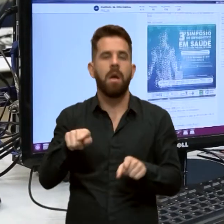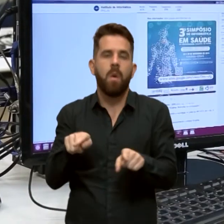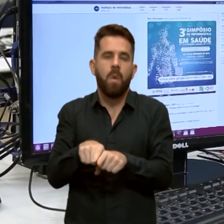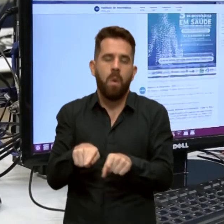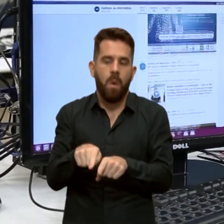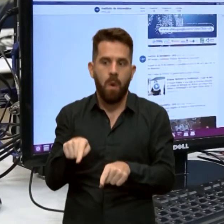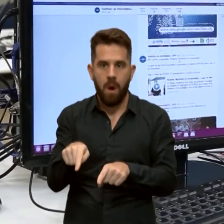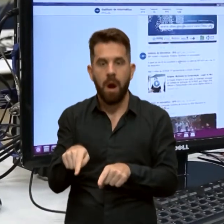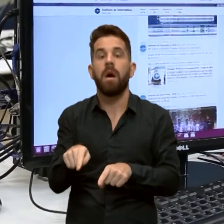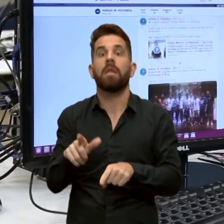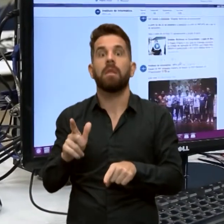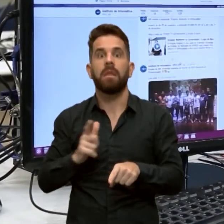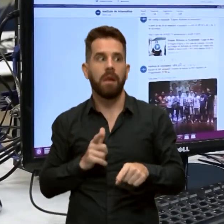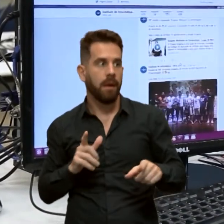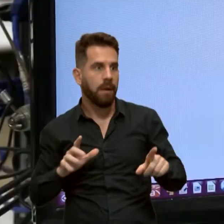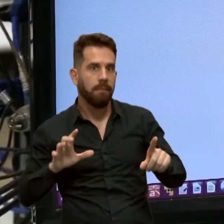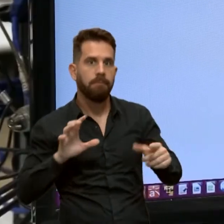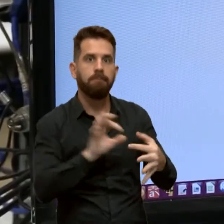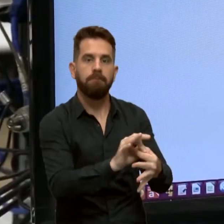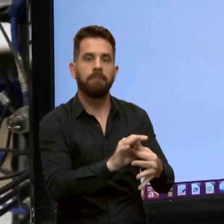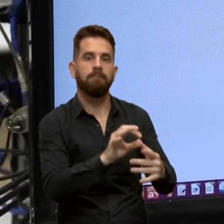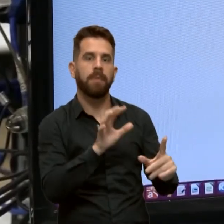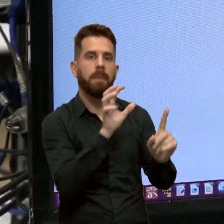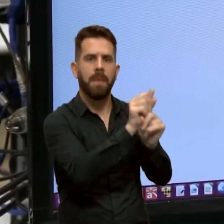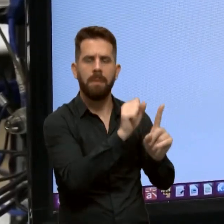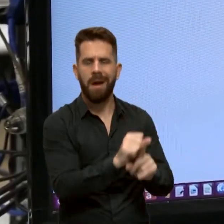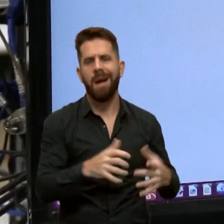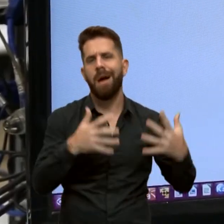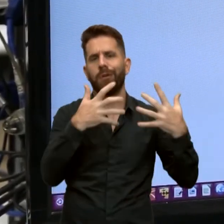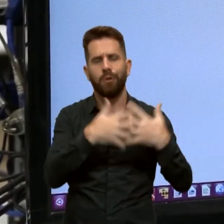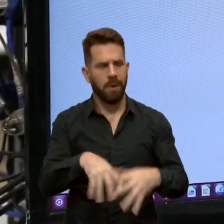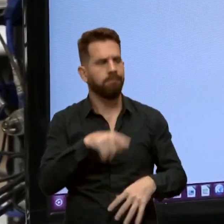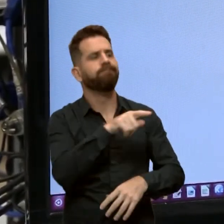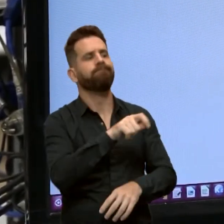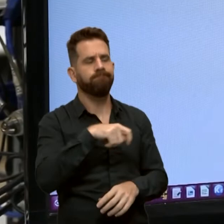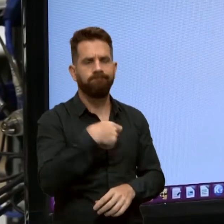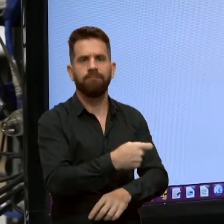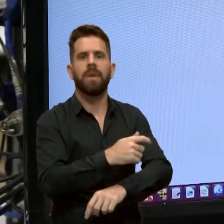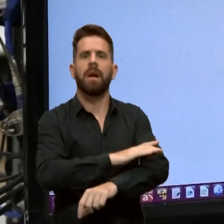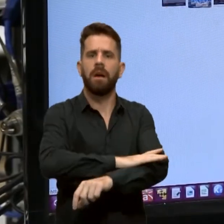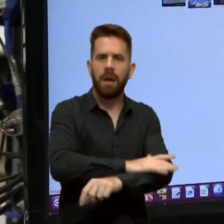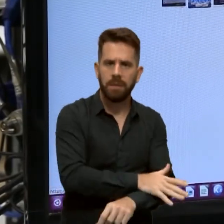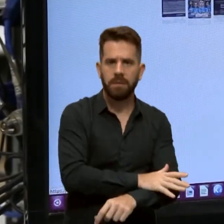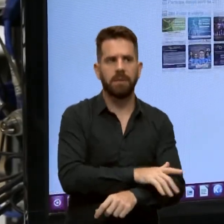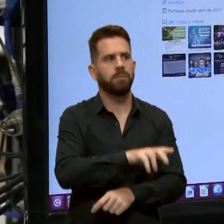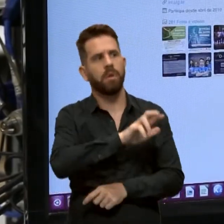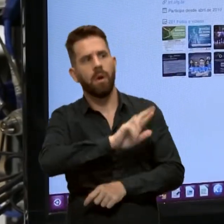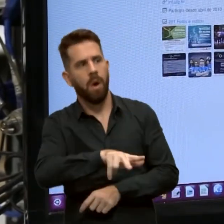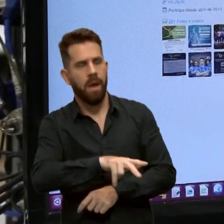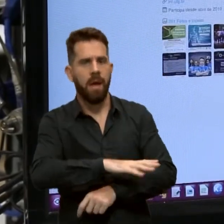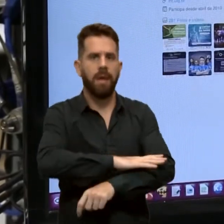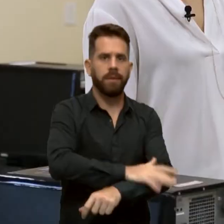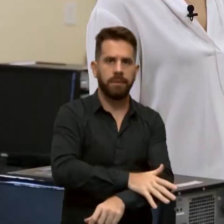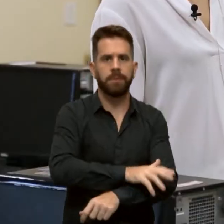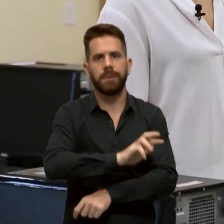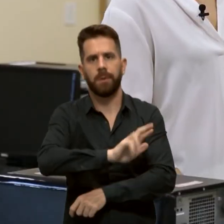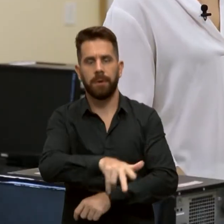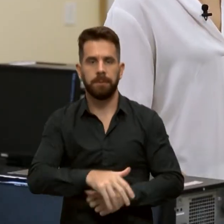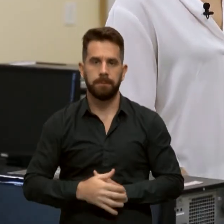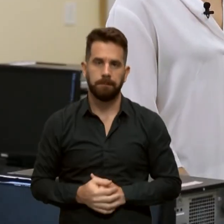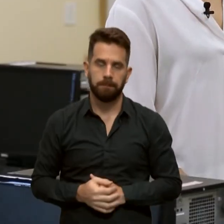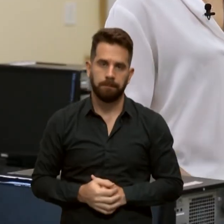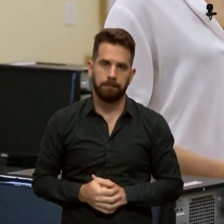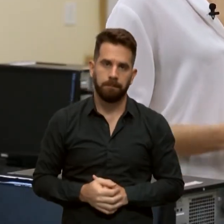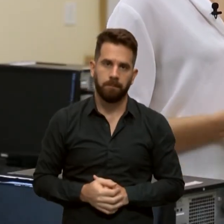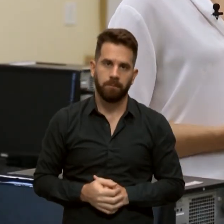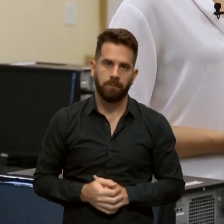E consegue automaticamente dizer tal mensagem contém, tal mensagem não contém traço de racismo. Professora, qual